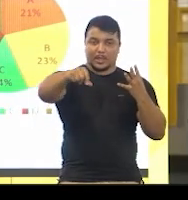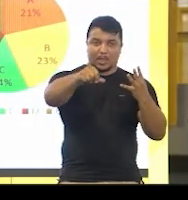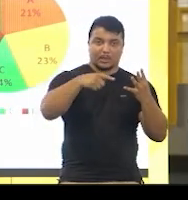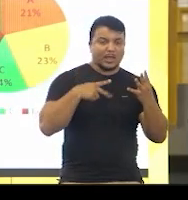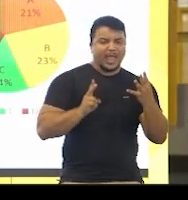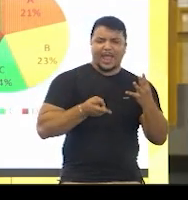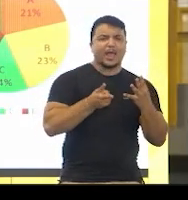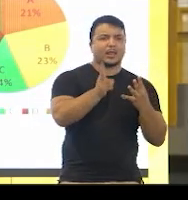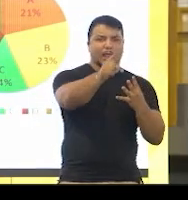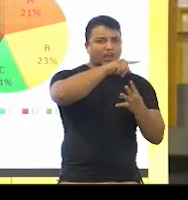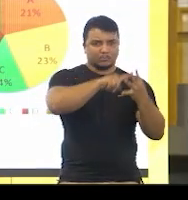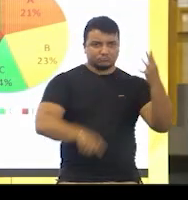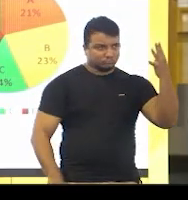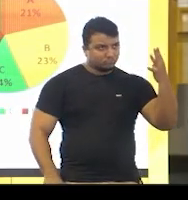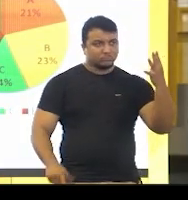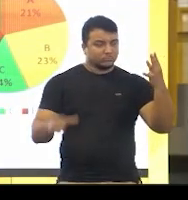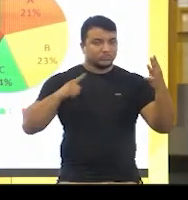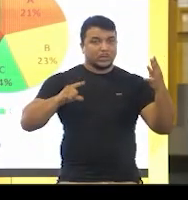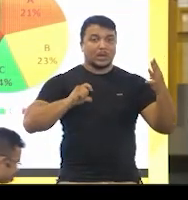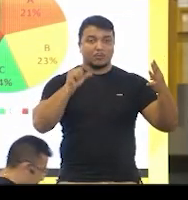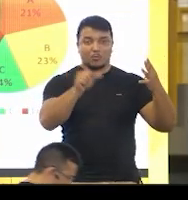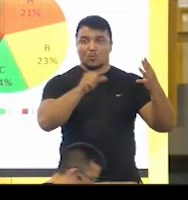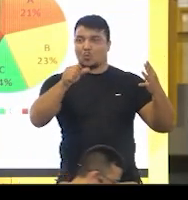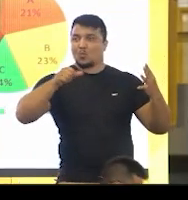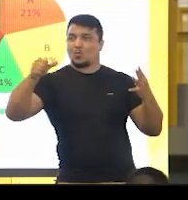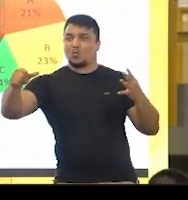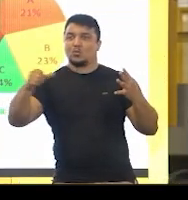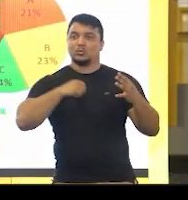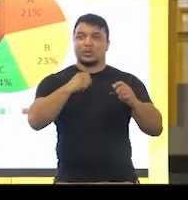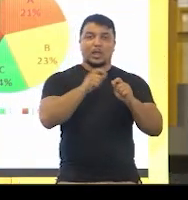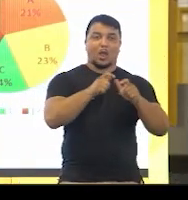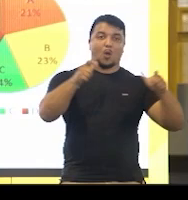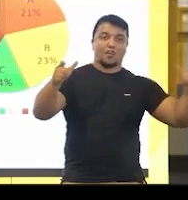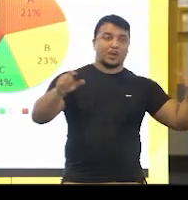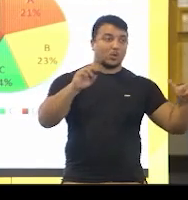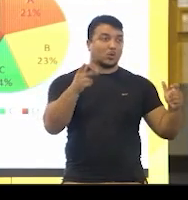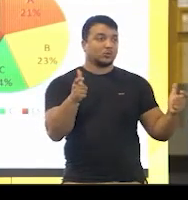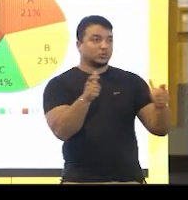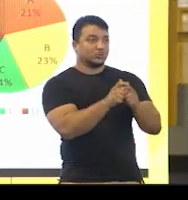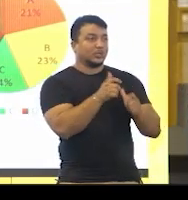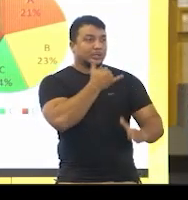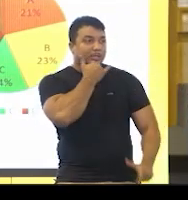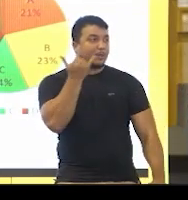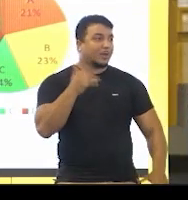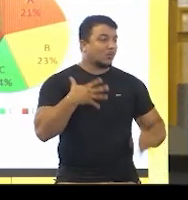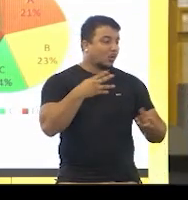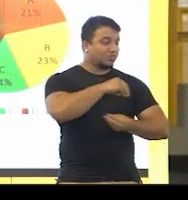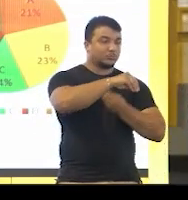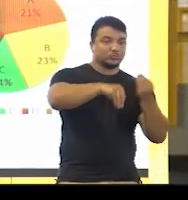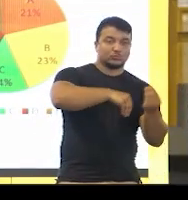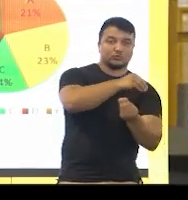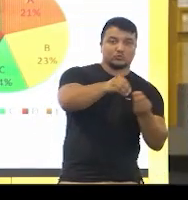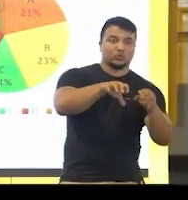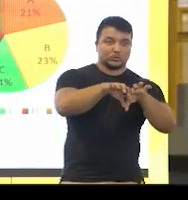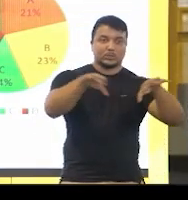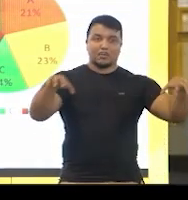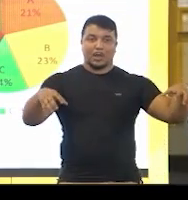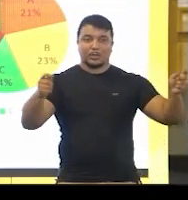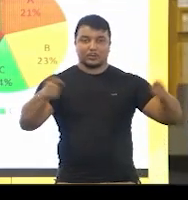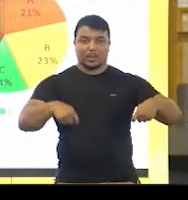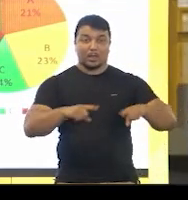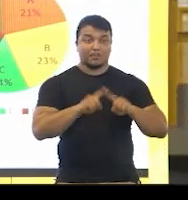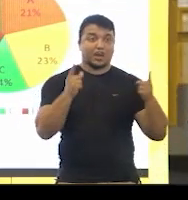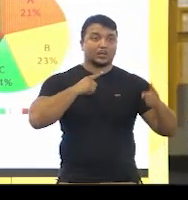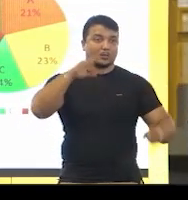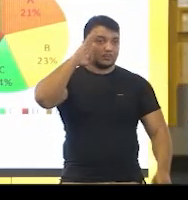são eternos e que mudam, aumentando e diminuindo mediante mistura e separação. Mas